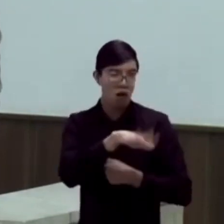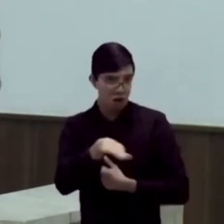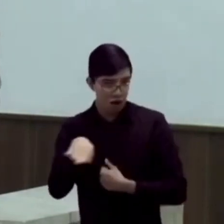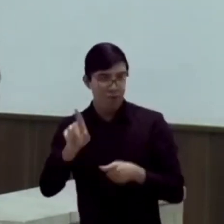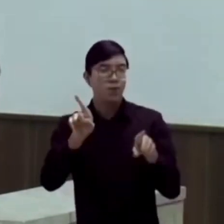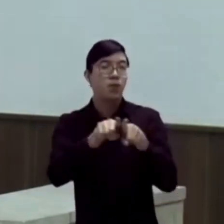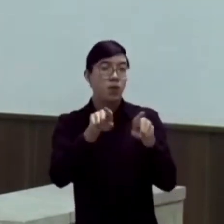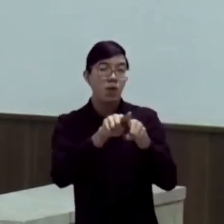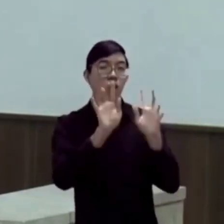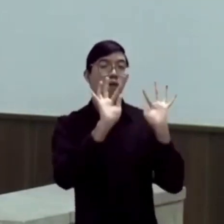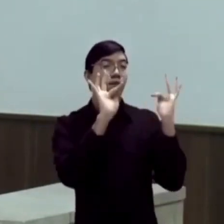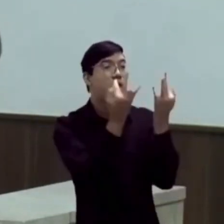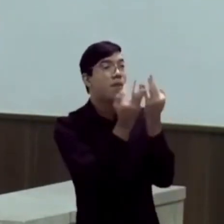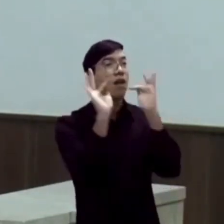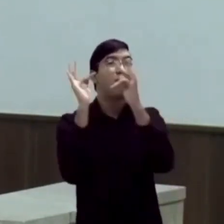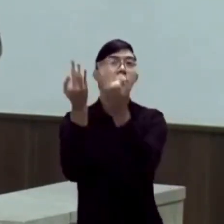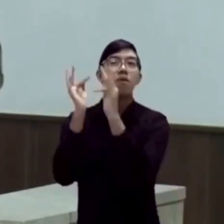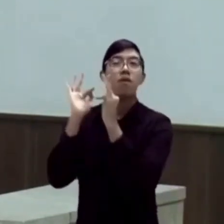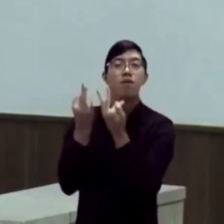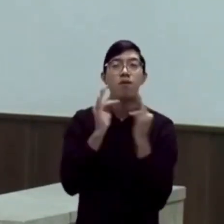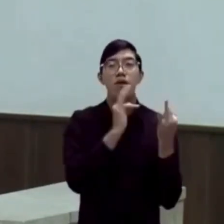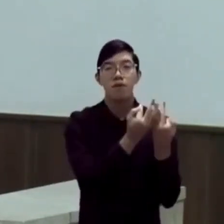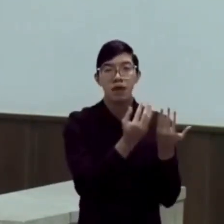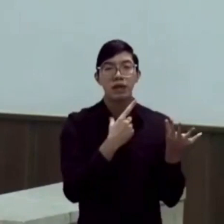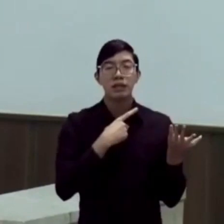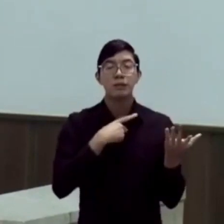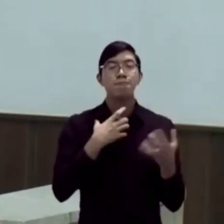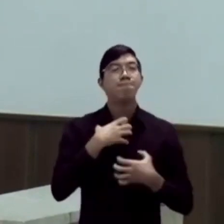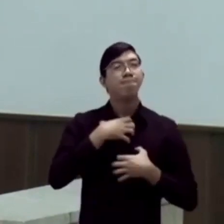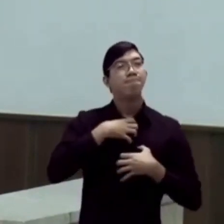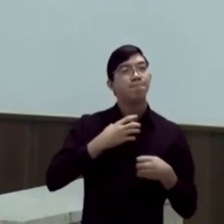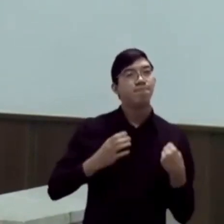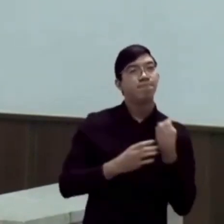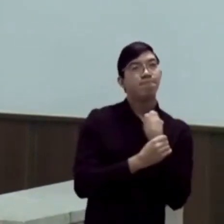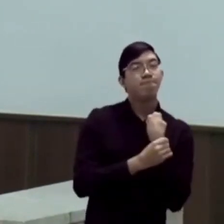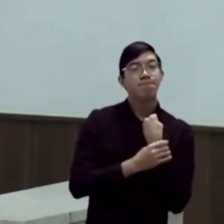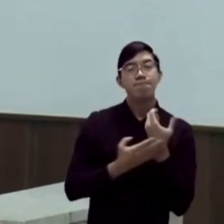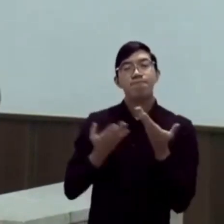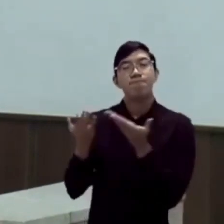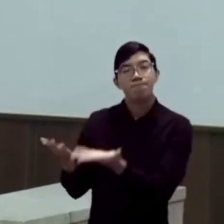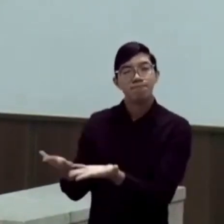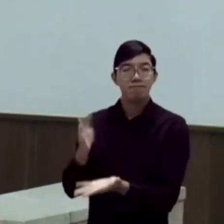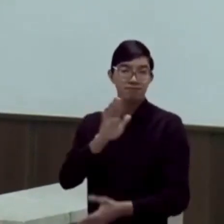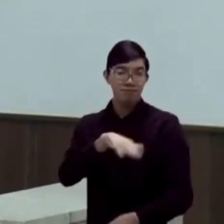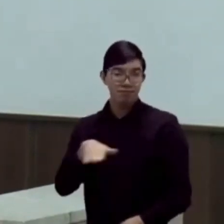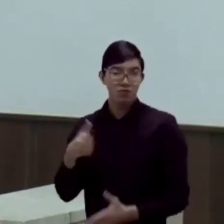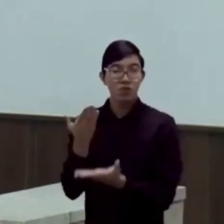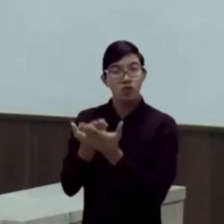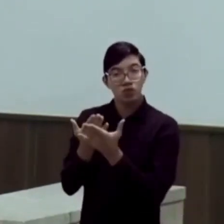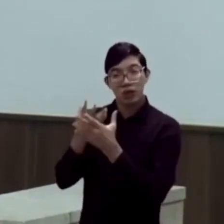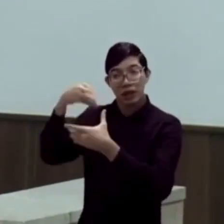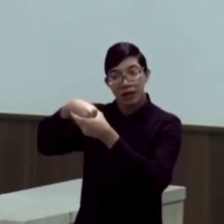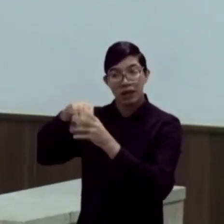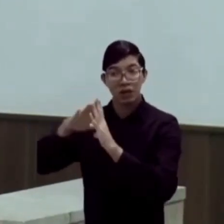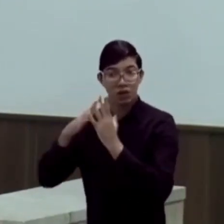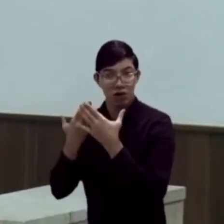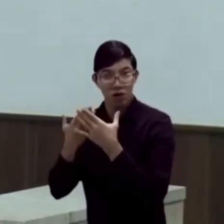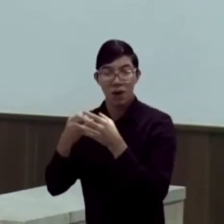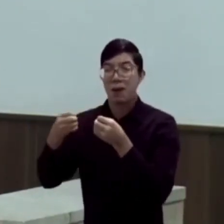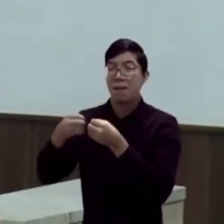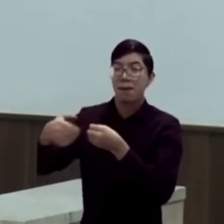as famílias que estão deixando suas crianças ali no entorno da escola, das suas comunidades, e